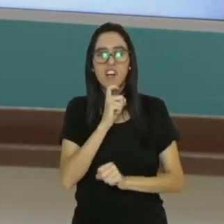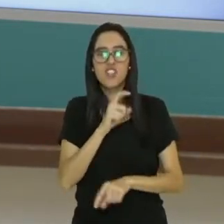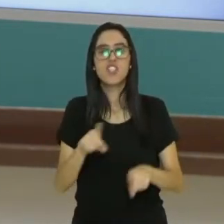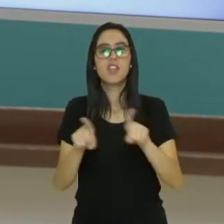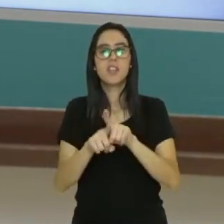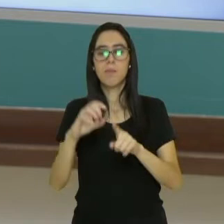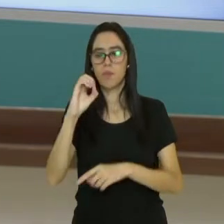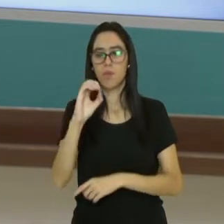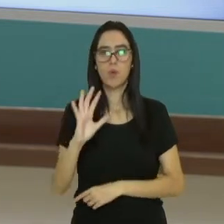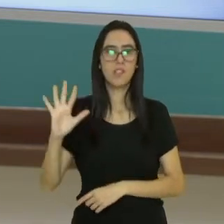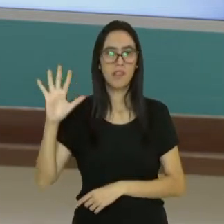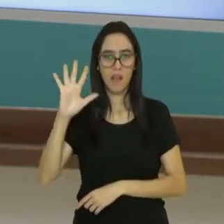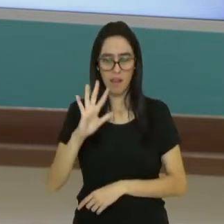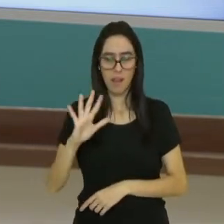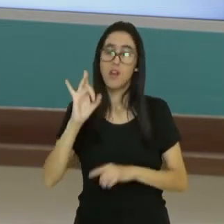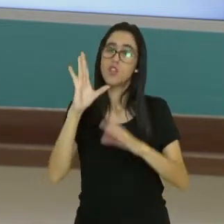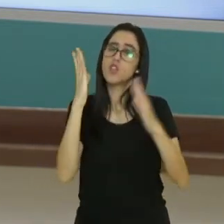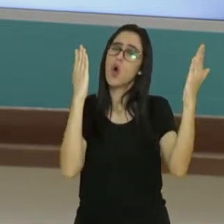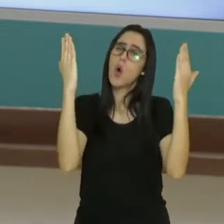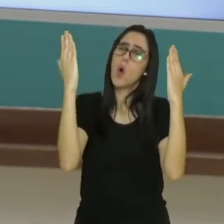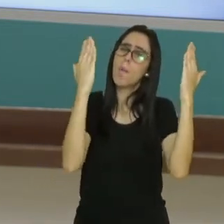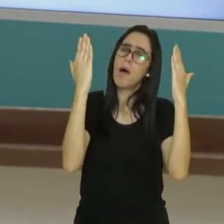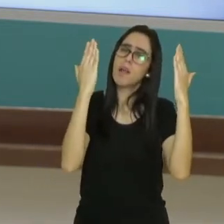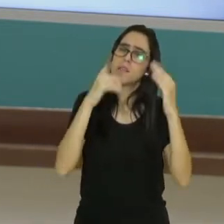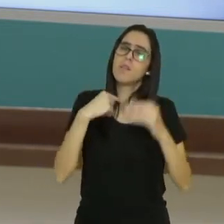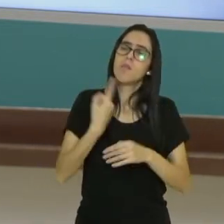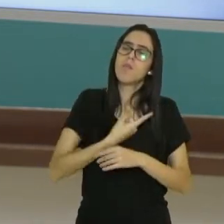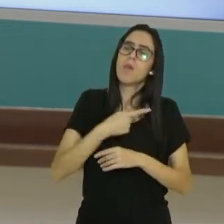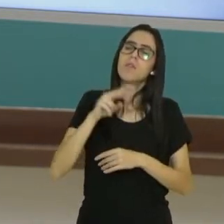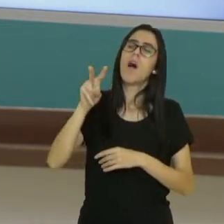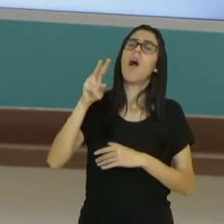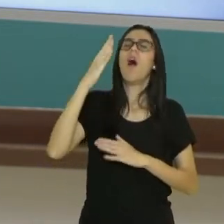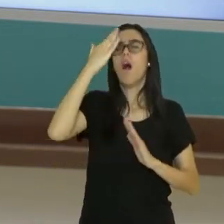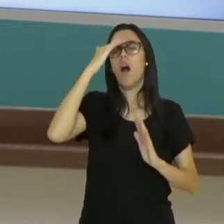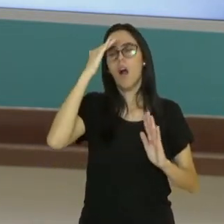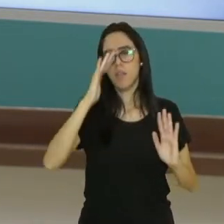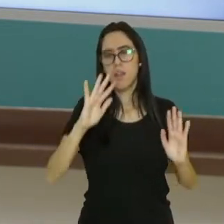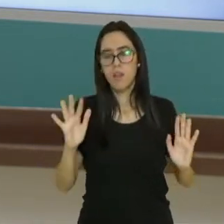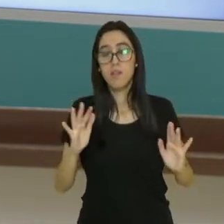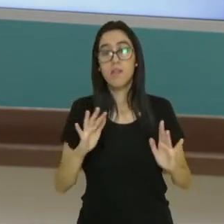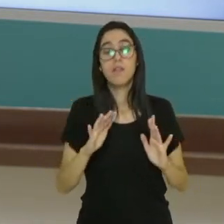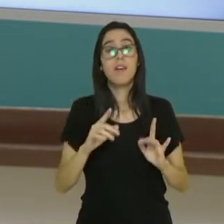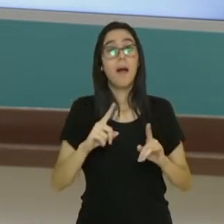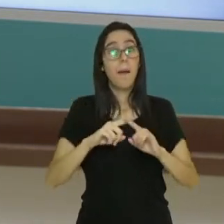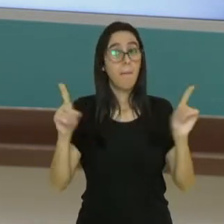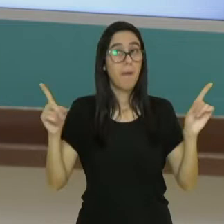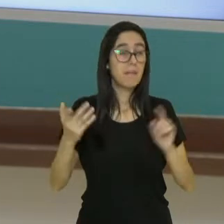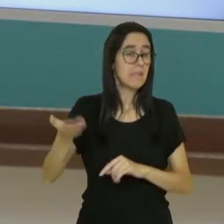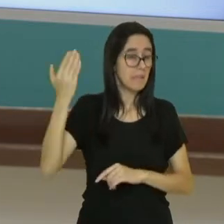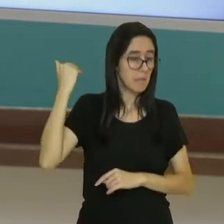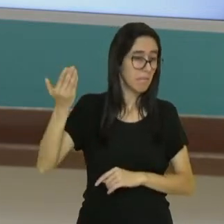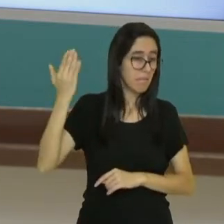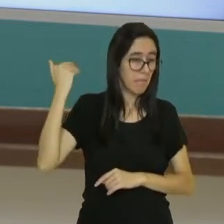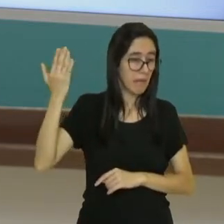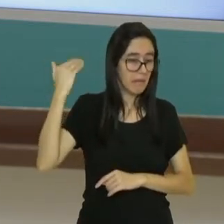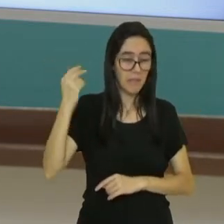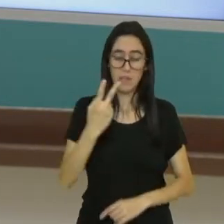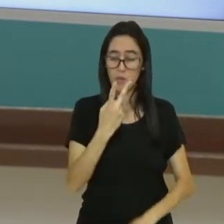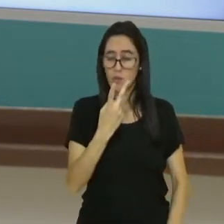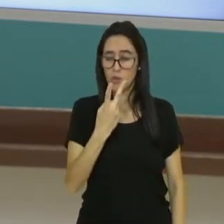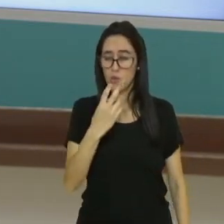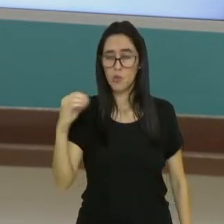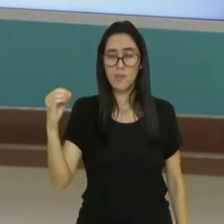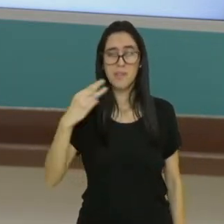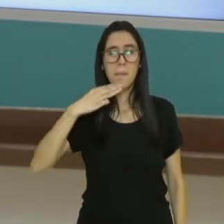Claro que é só uma comparação para a gente entender, né? Porque naquele período, há 200 milhões de